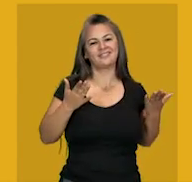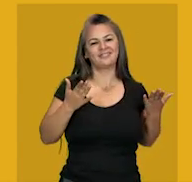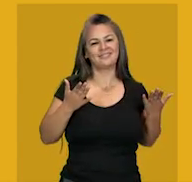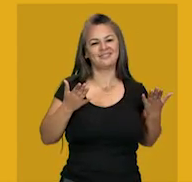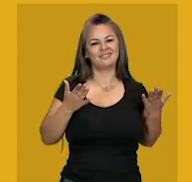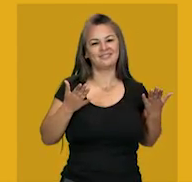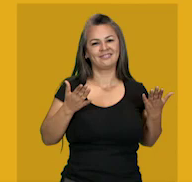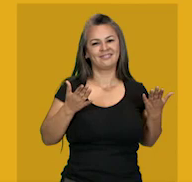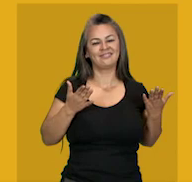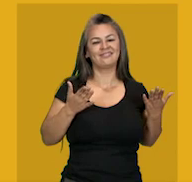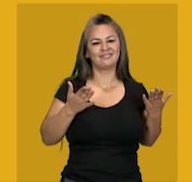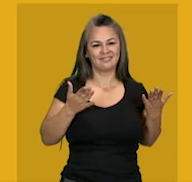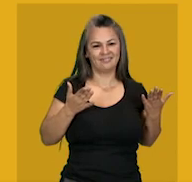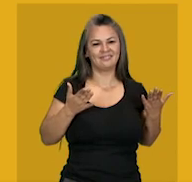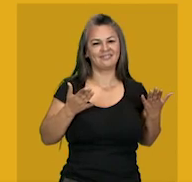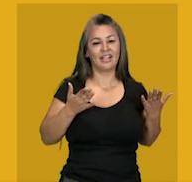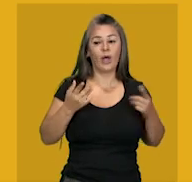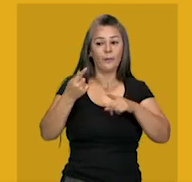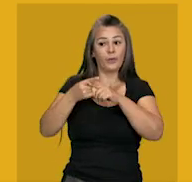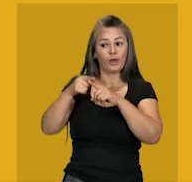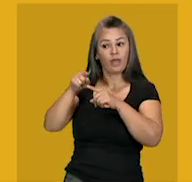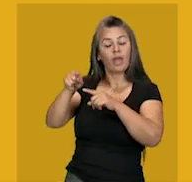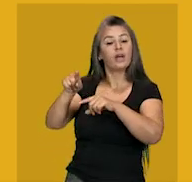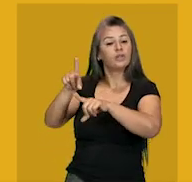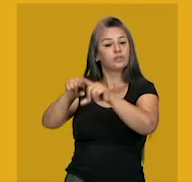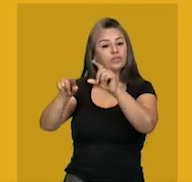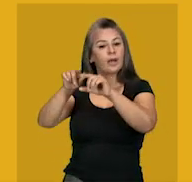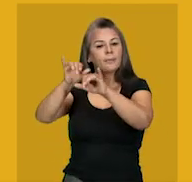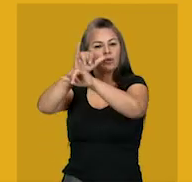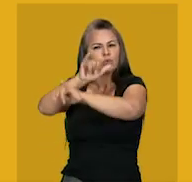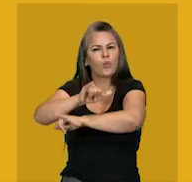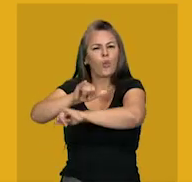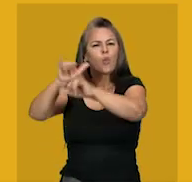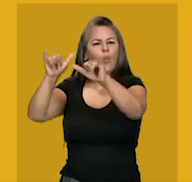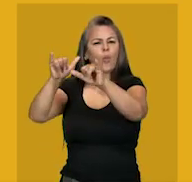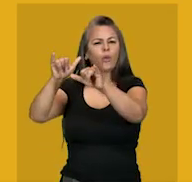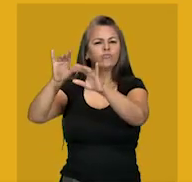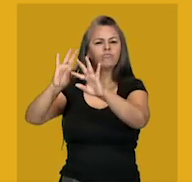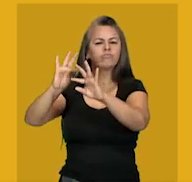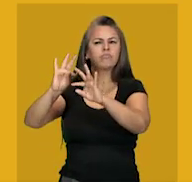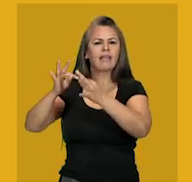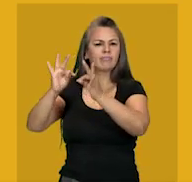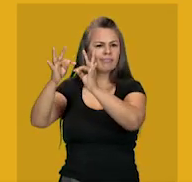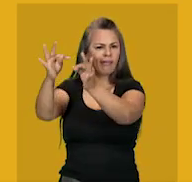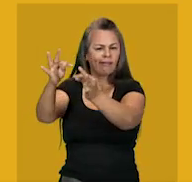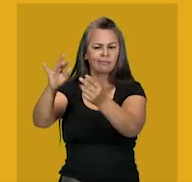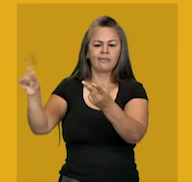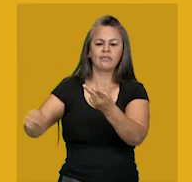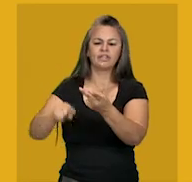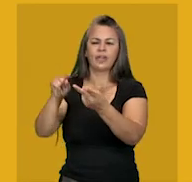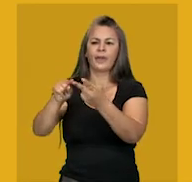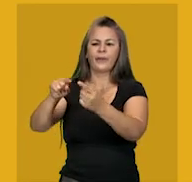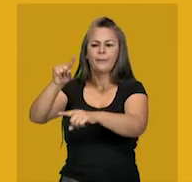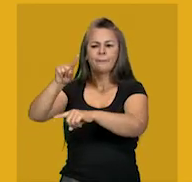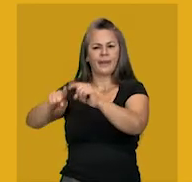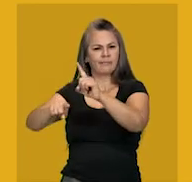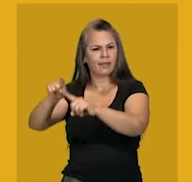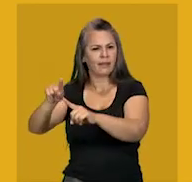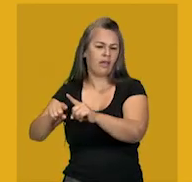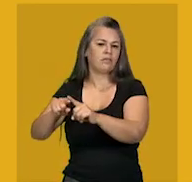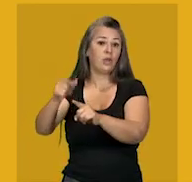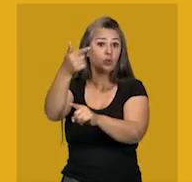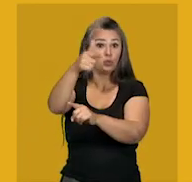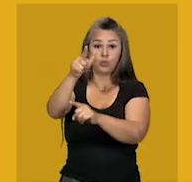um poder do Japão de se internacionalizar, não necessariamente por meio de investimentos em